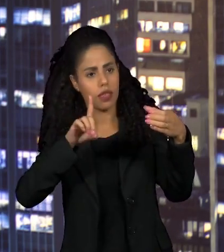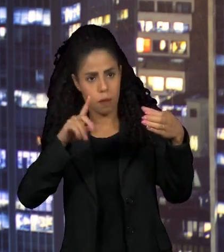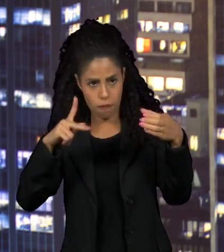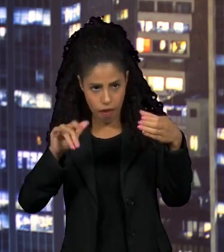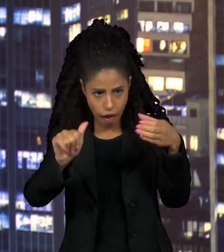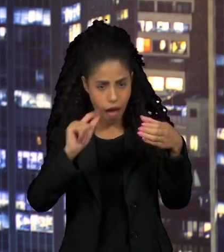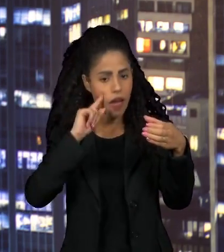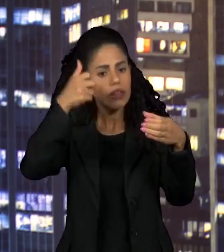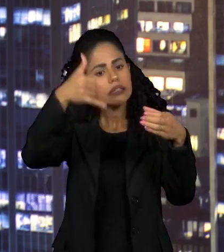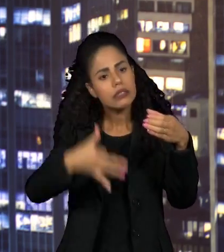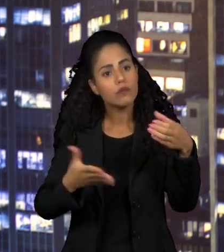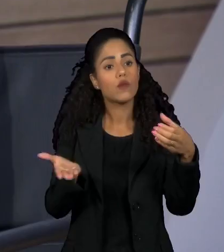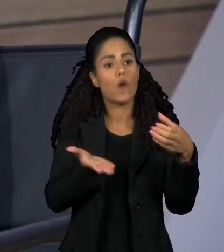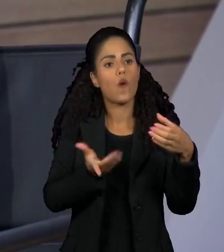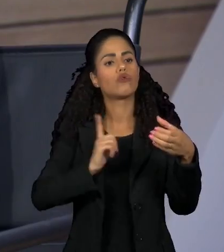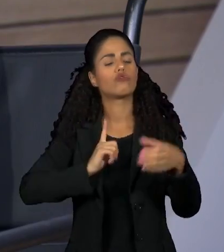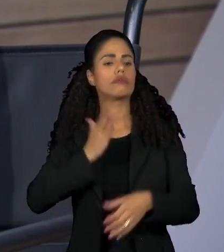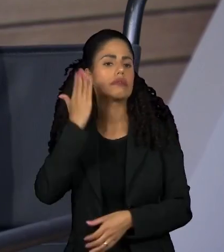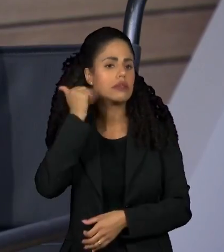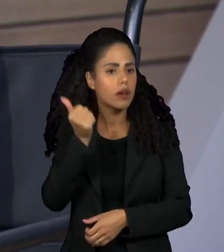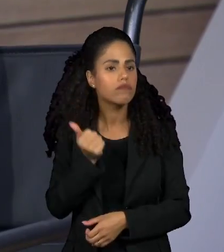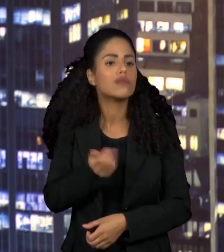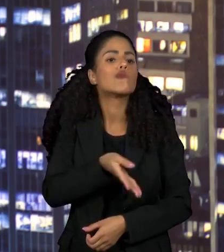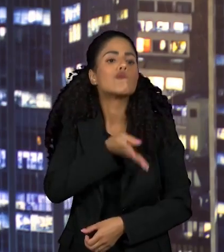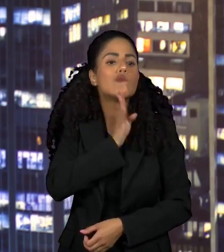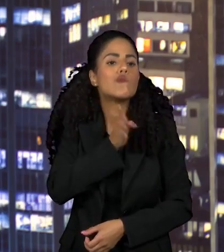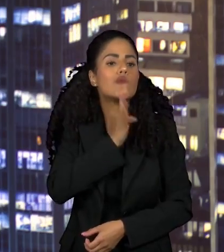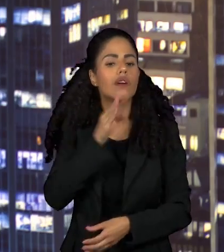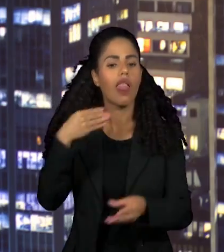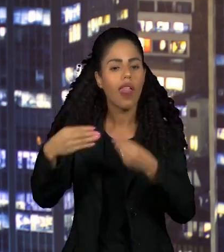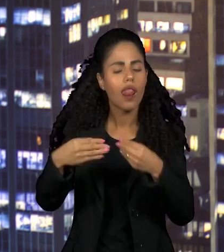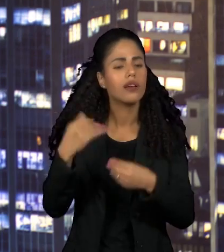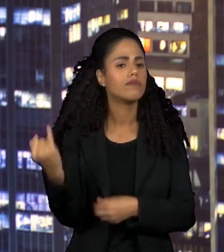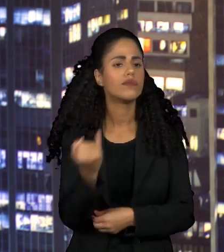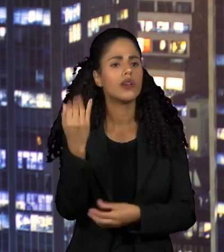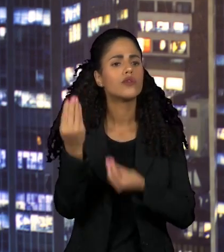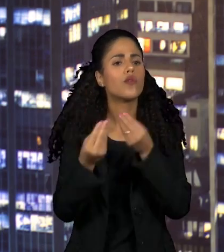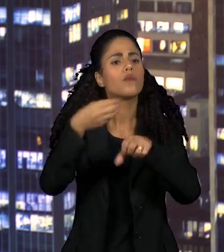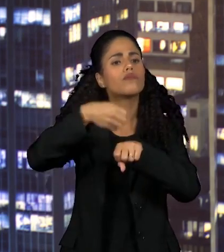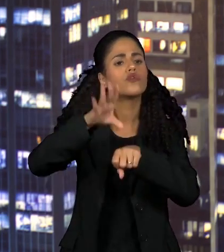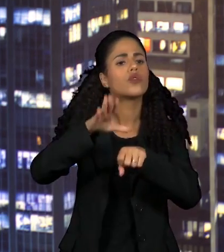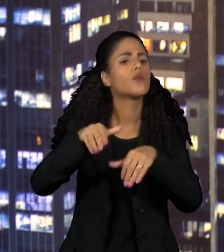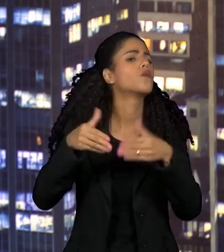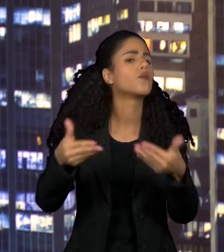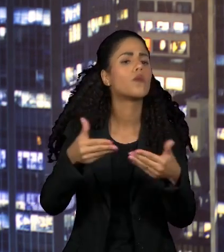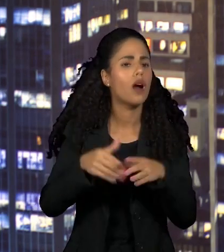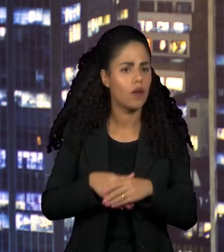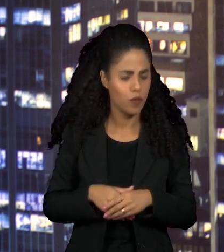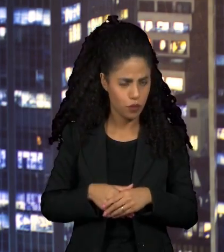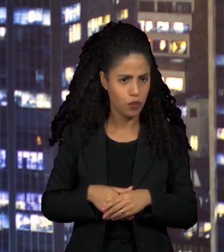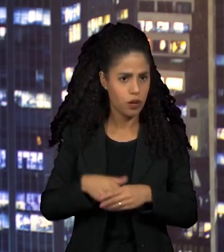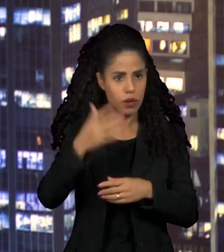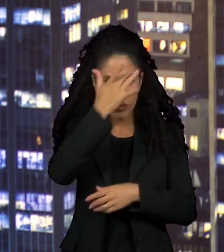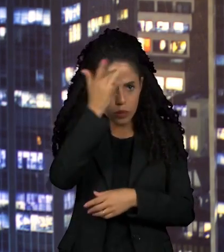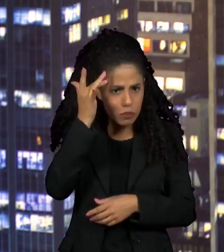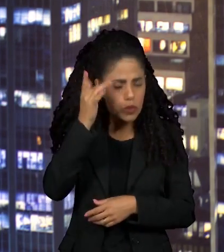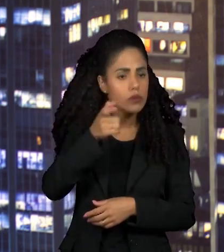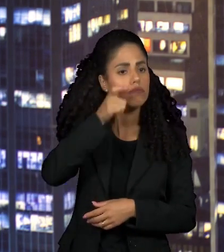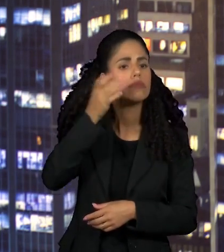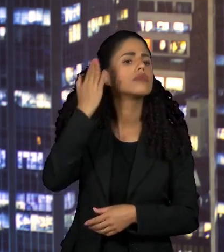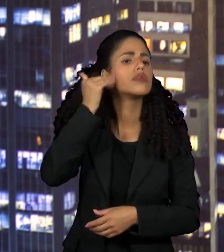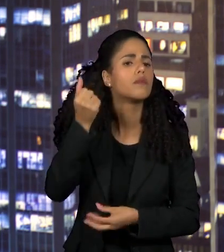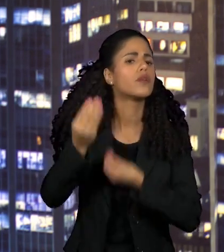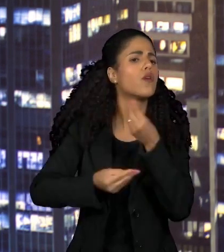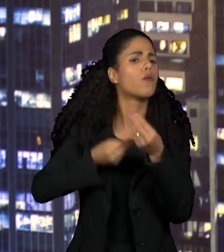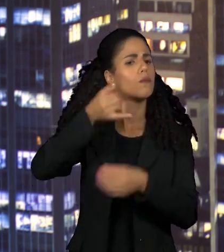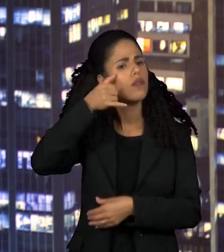Do plástico que a gente tem ouvido. Essa é uma coisa importante. Que outras dicas nesse sentido, doutora, para o consumidor? O que ele pode